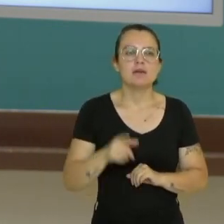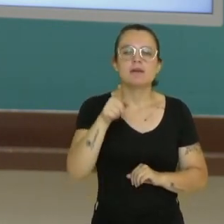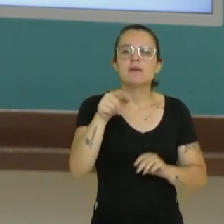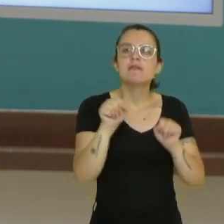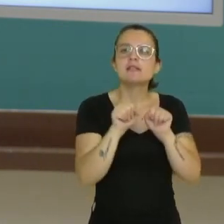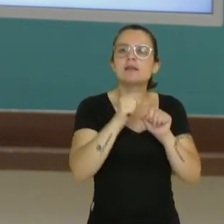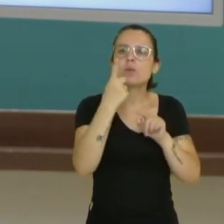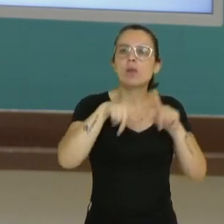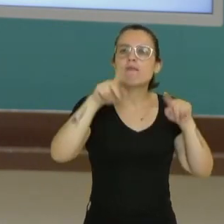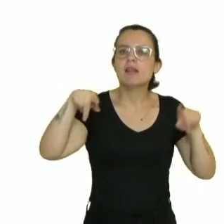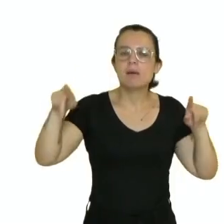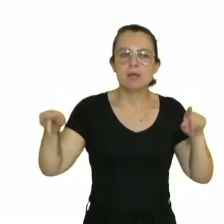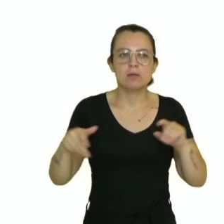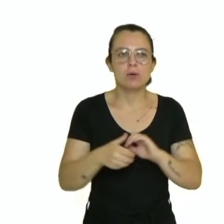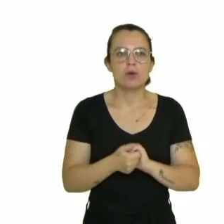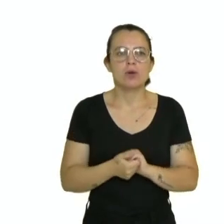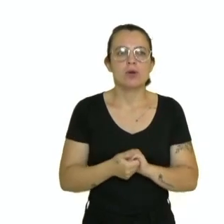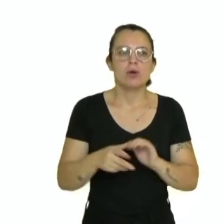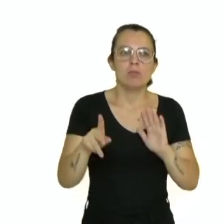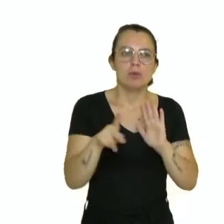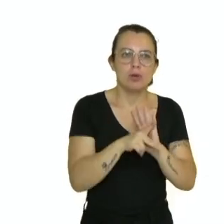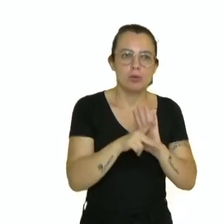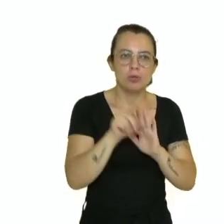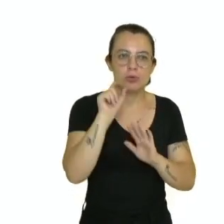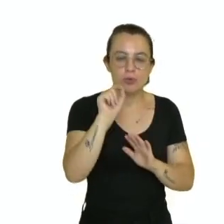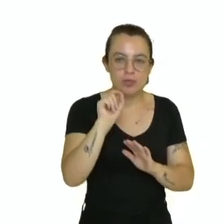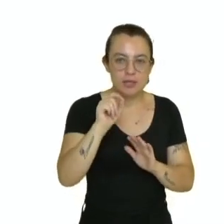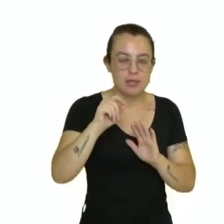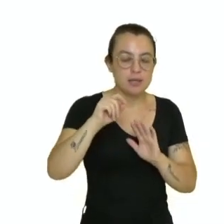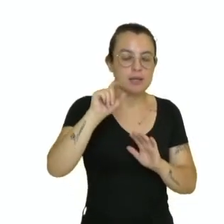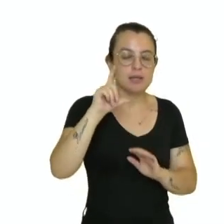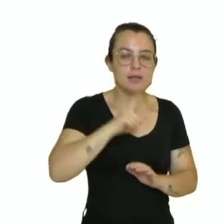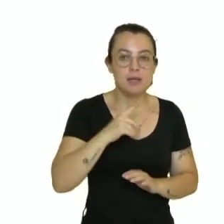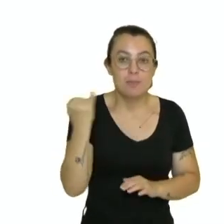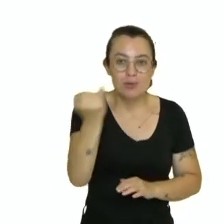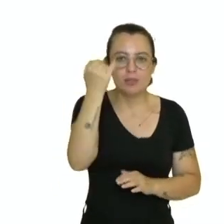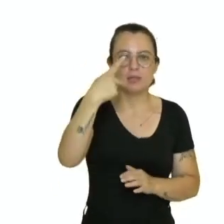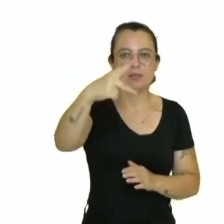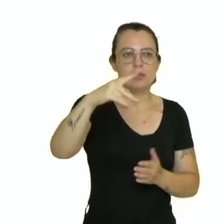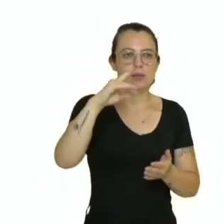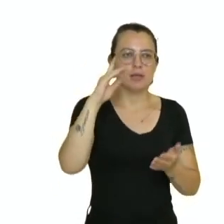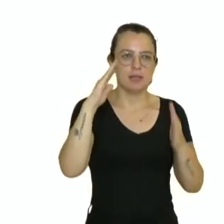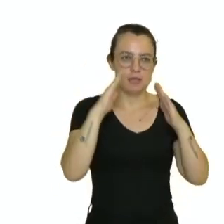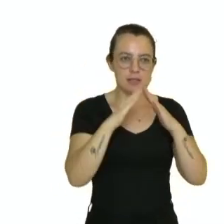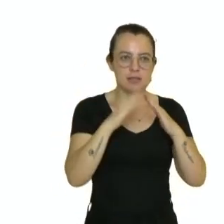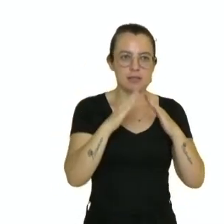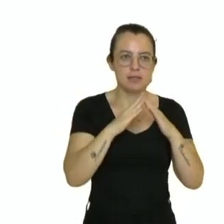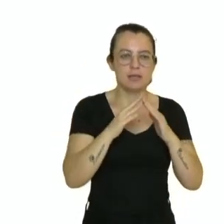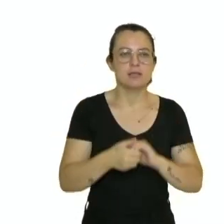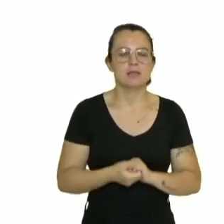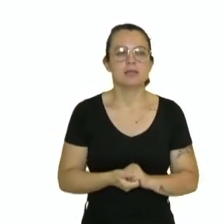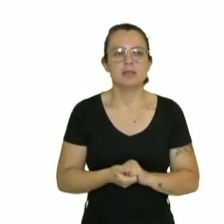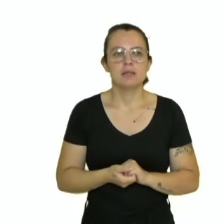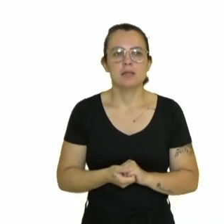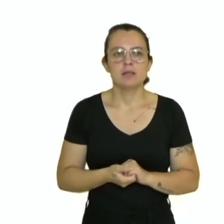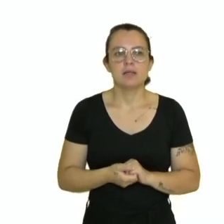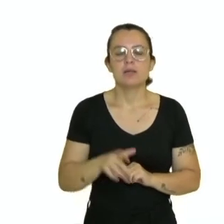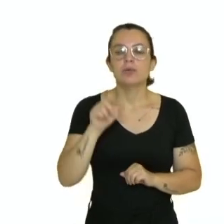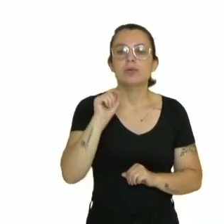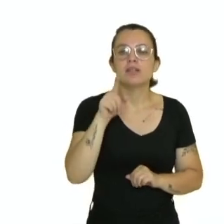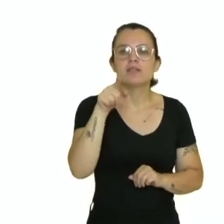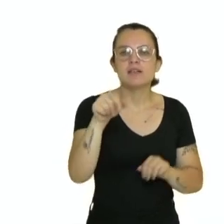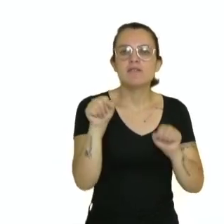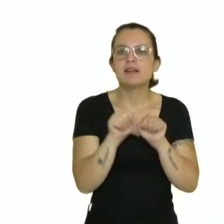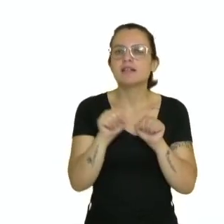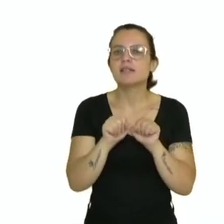fazerem um levantamento das receitas e despesas da sua casa e verifique das despesas que você tem,